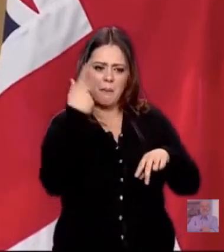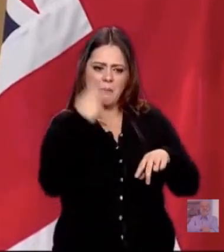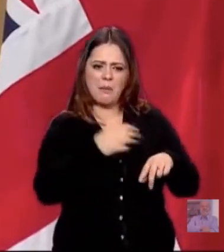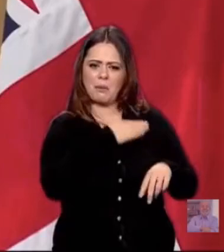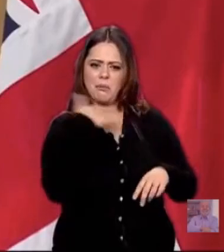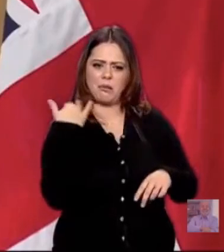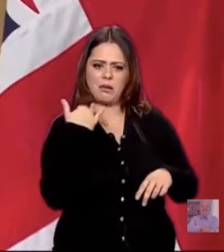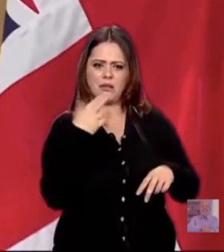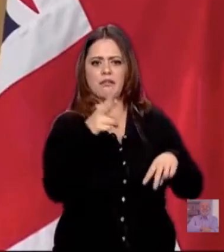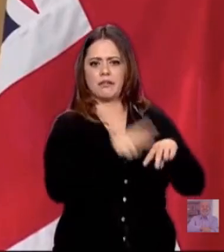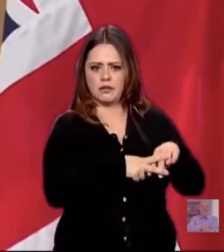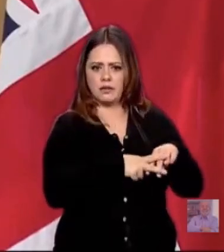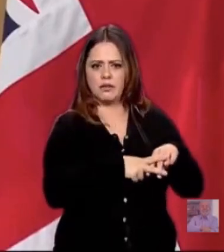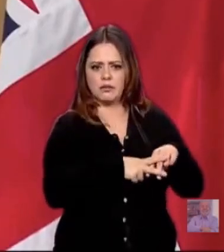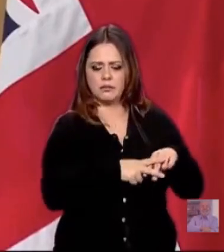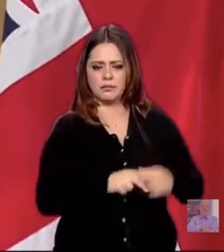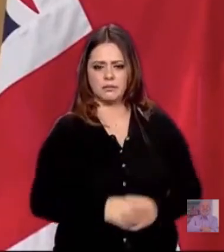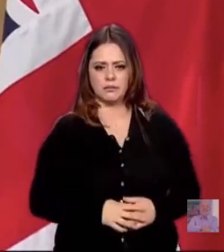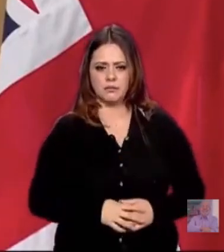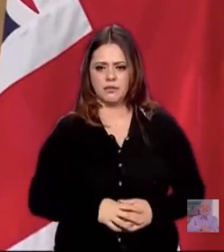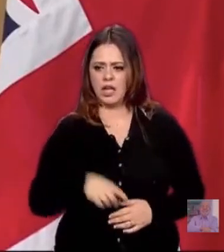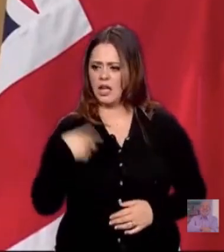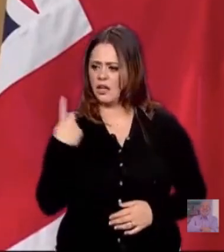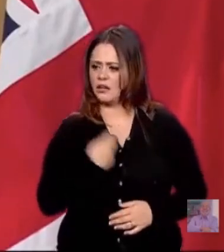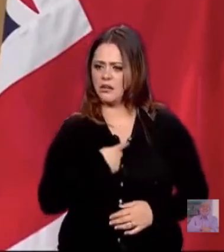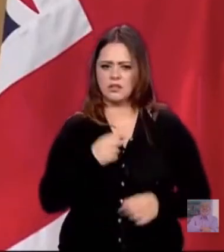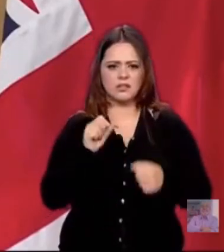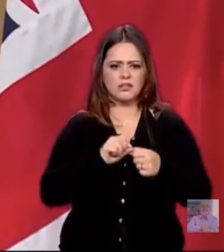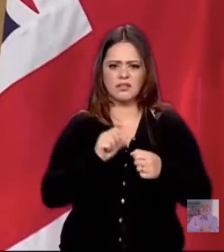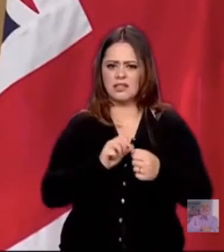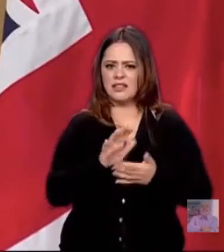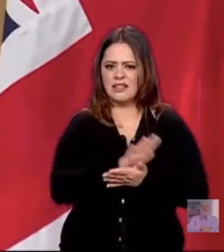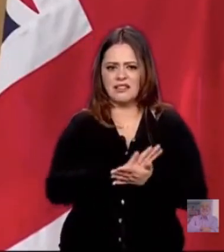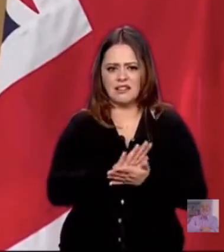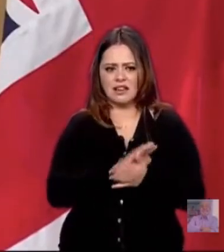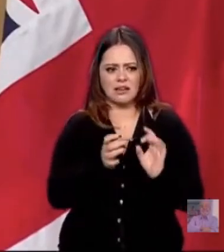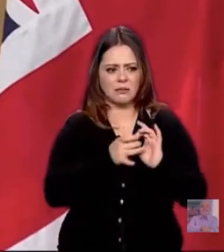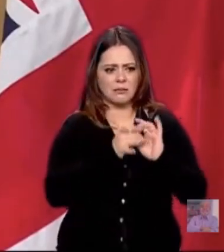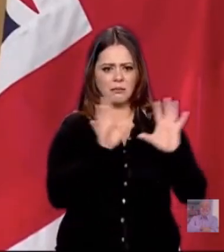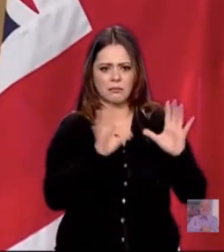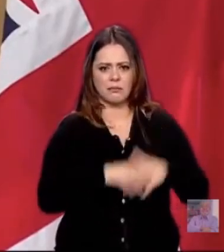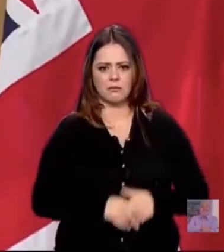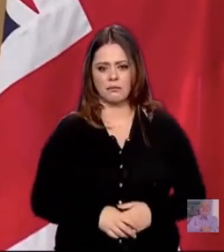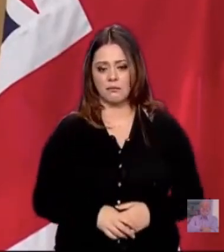cadeia e a gente não fazer nada para libertar